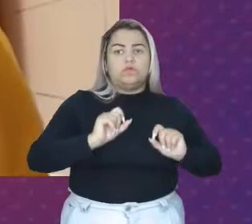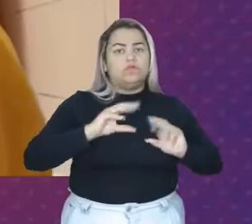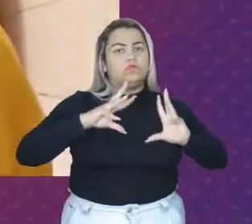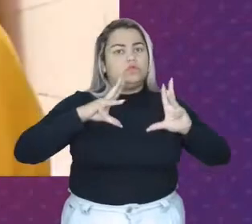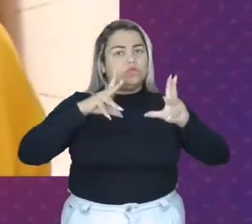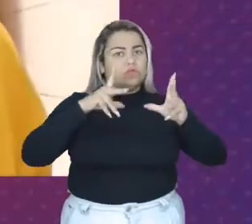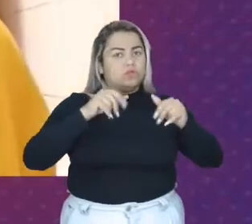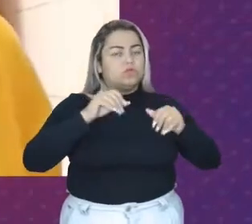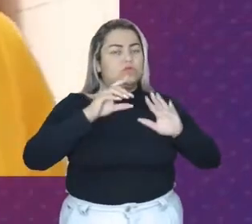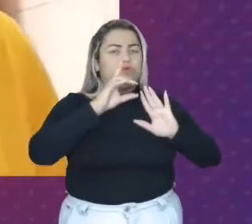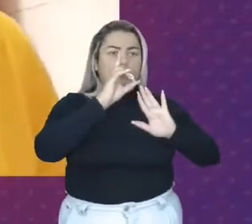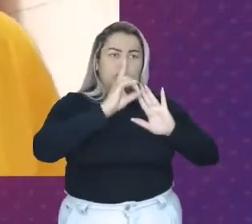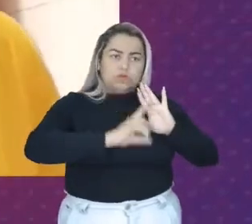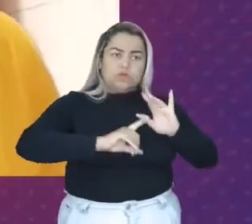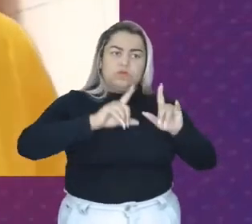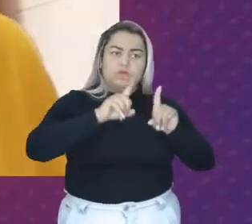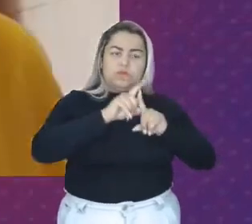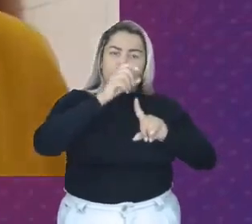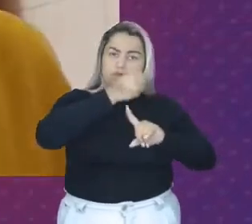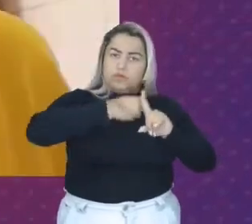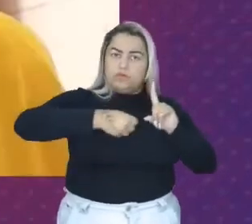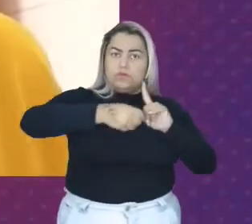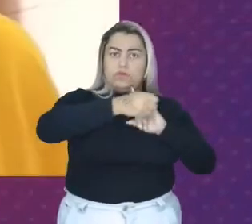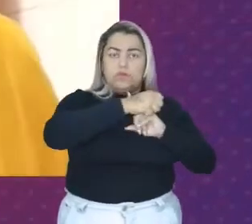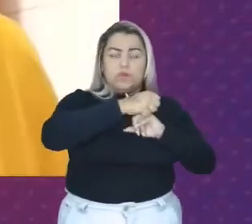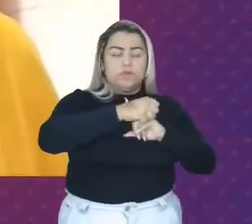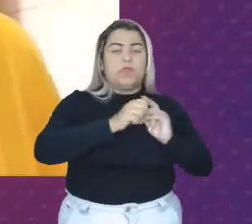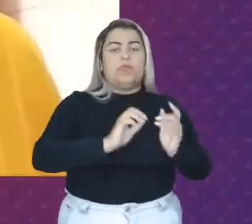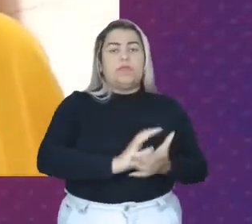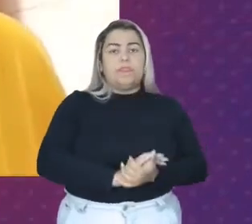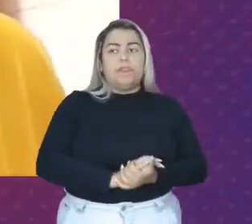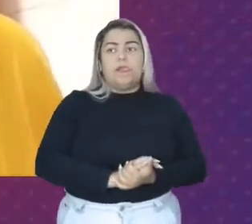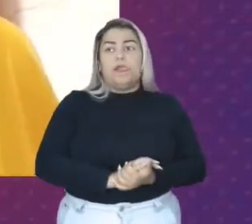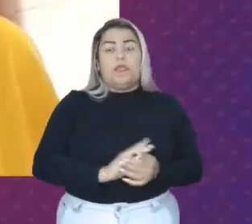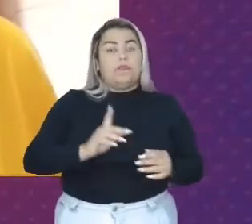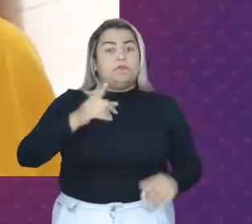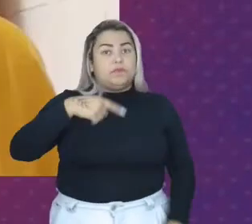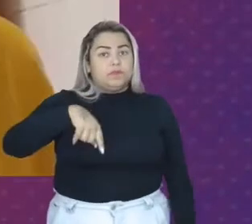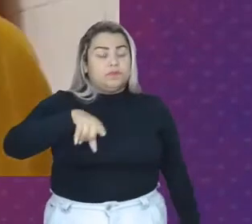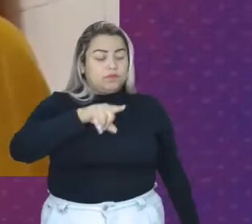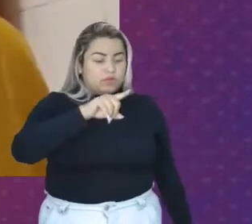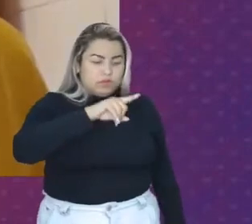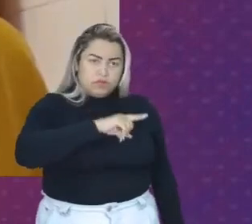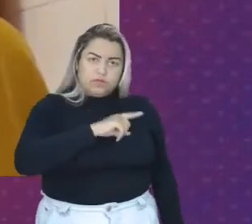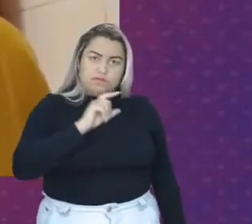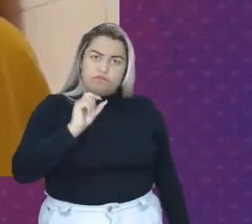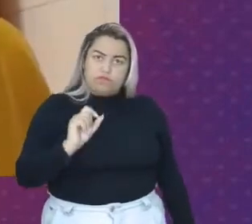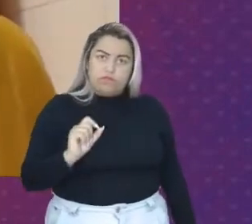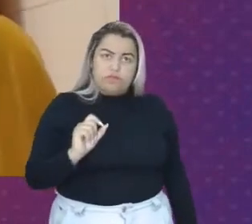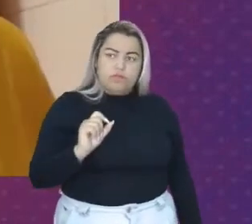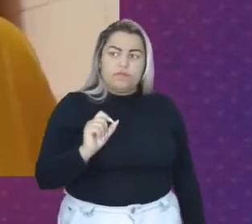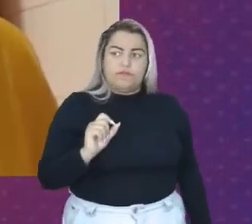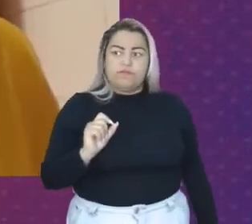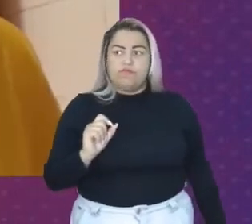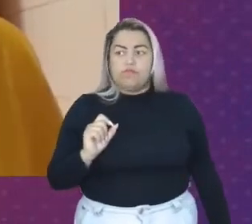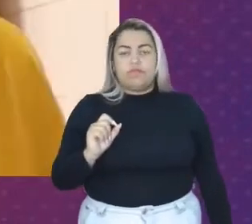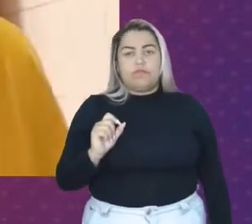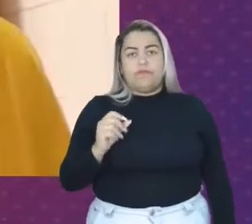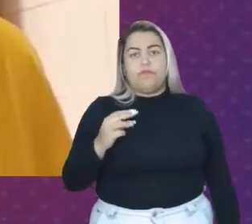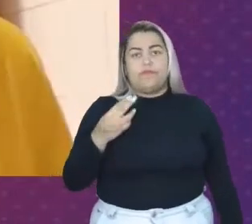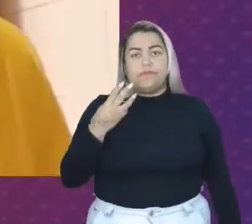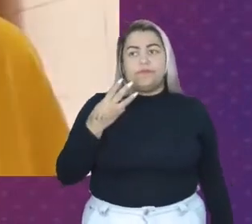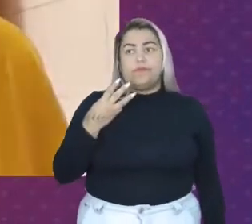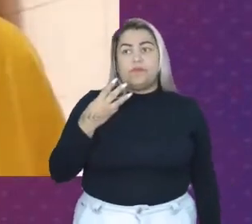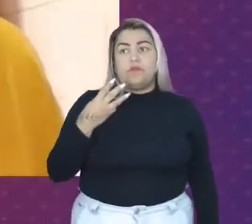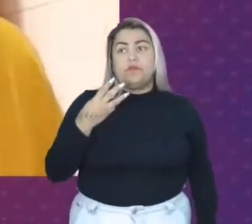todos os direitos sociais, todos os encargos sociais. E para nós ficou apenas em 3